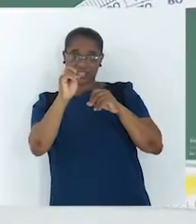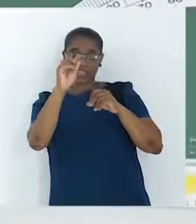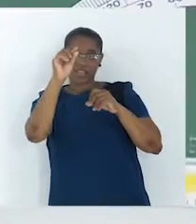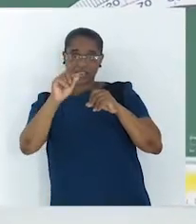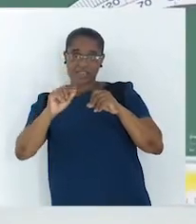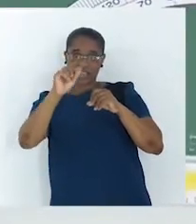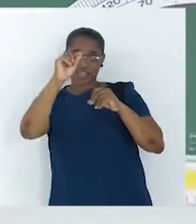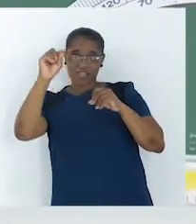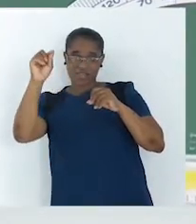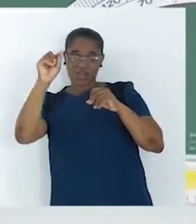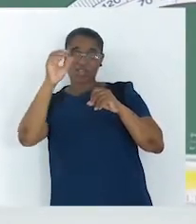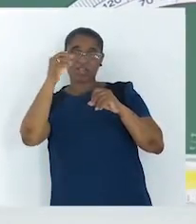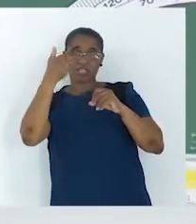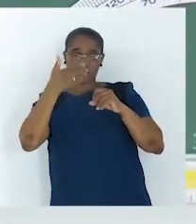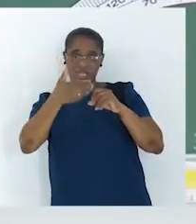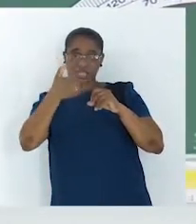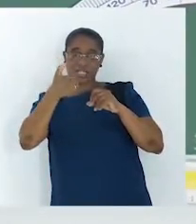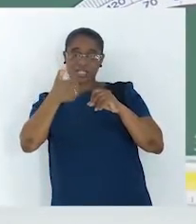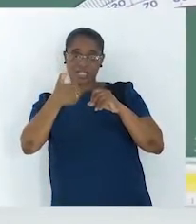da espantada